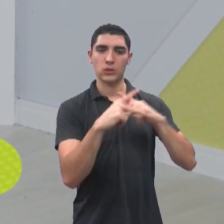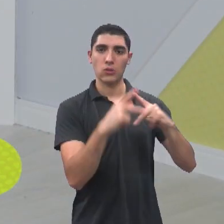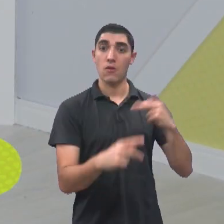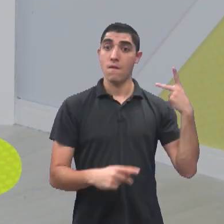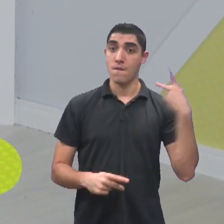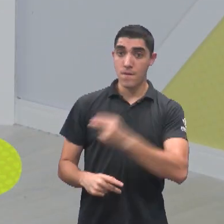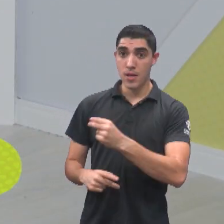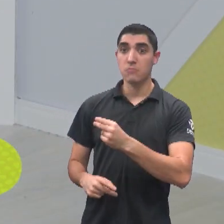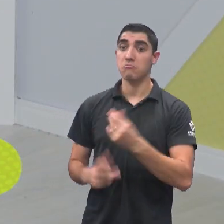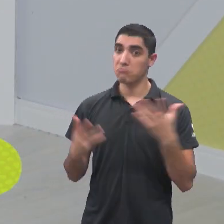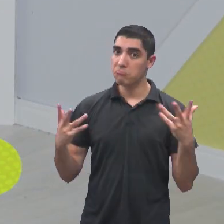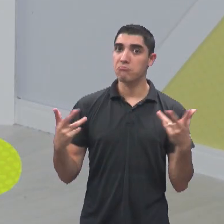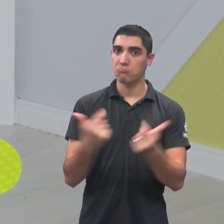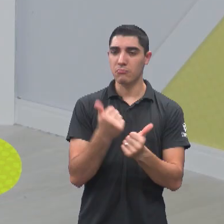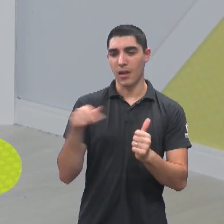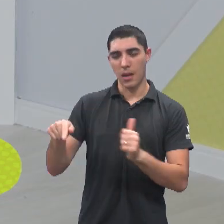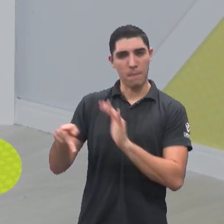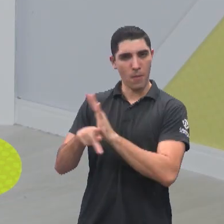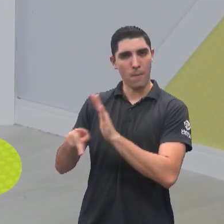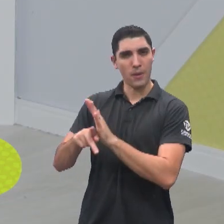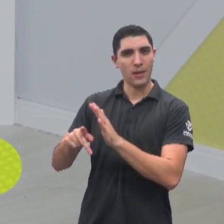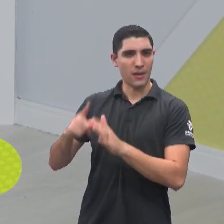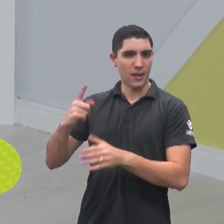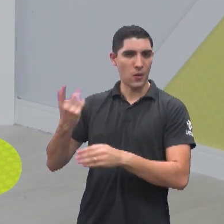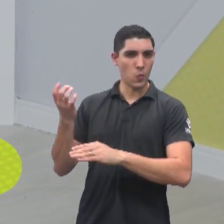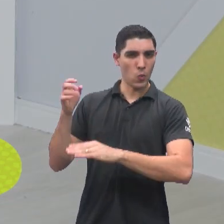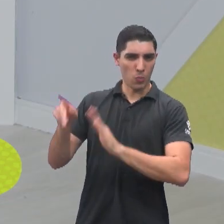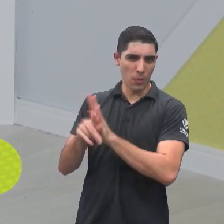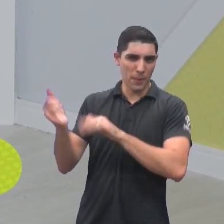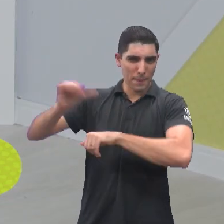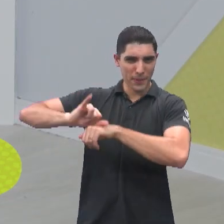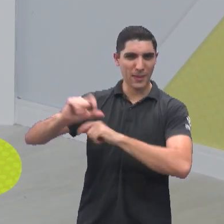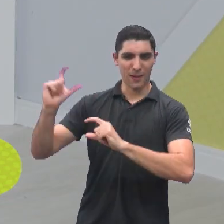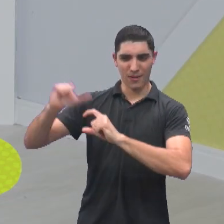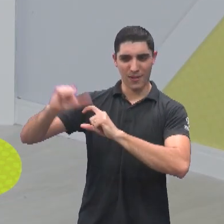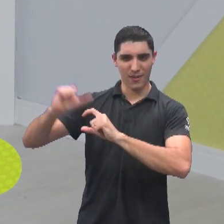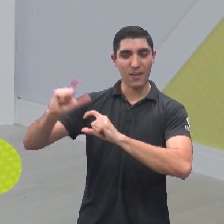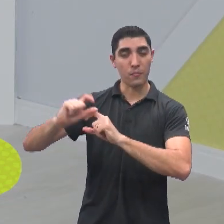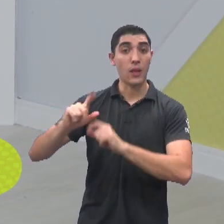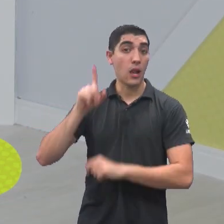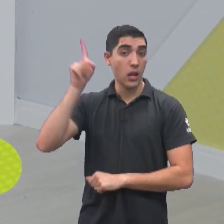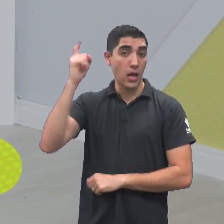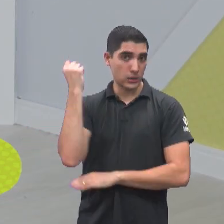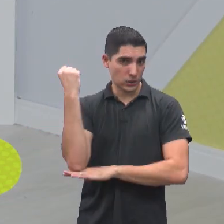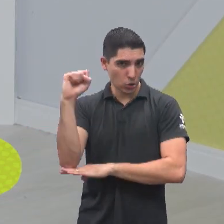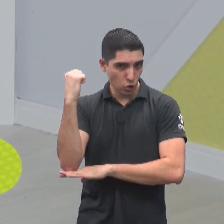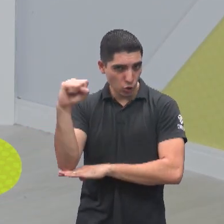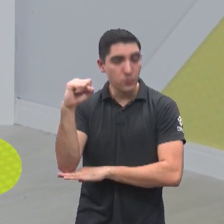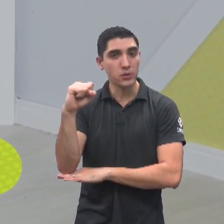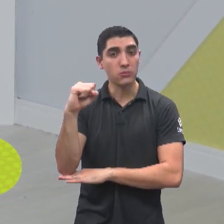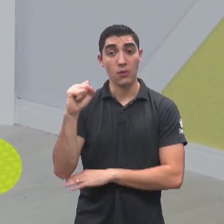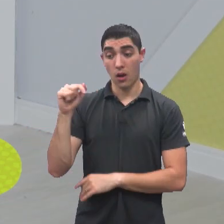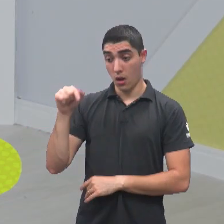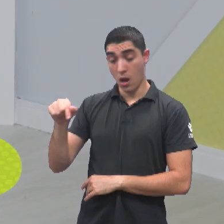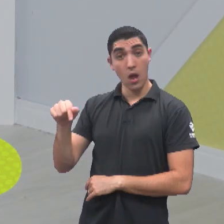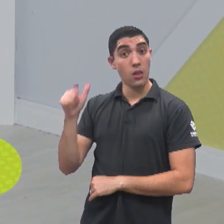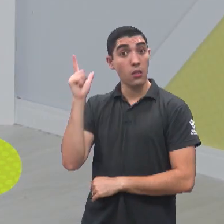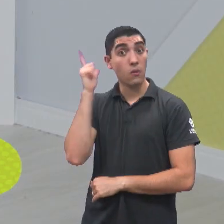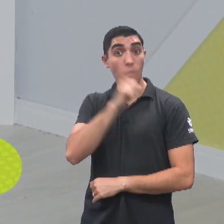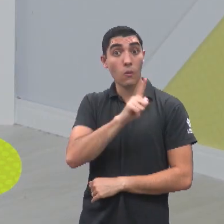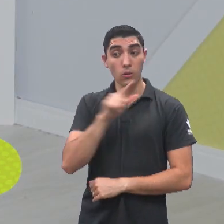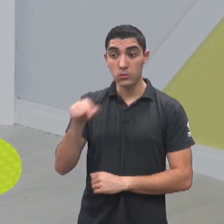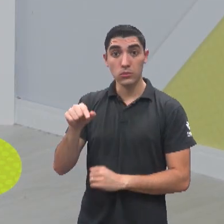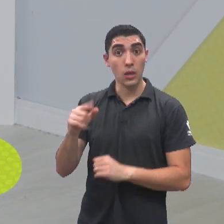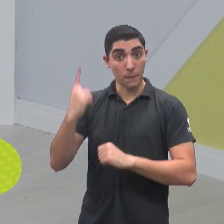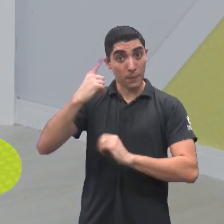contra o Confiança. A partida foi realizada no ginásio do Instituto Federal do Sergipe, e o Confiança abriu o placar ainda no